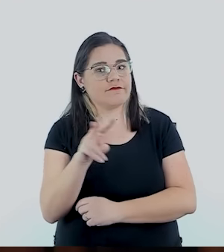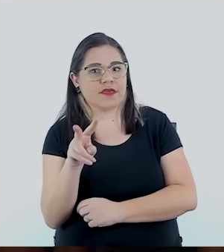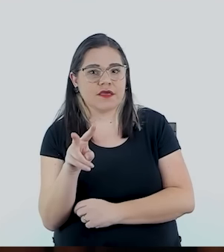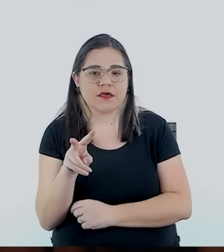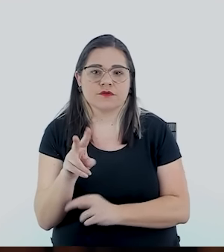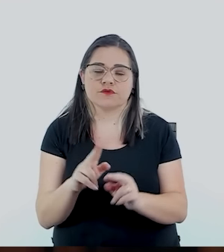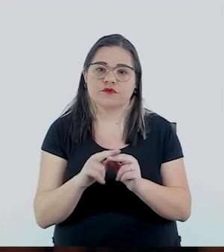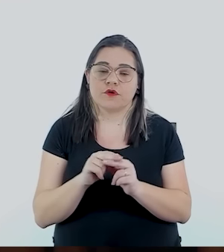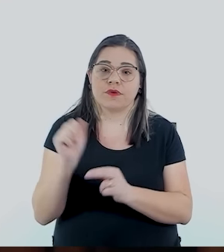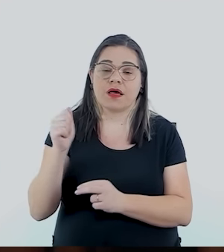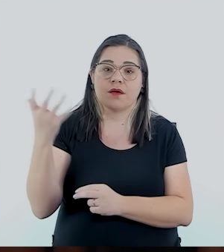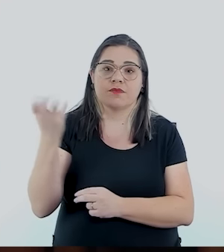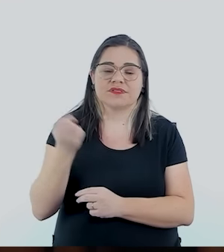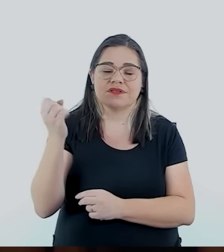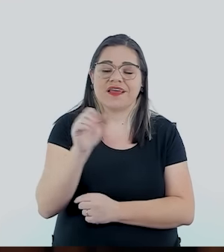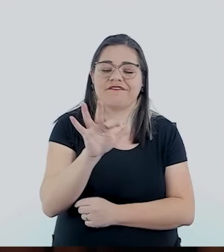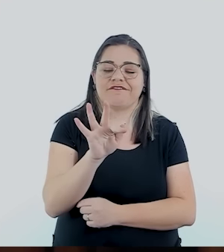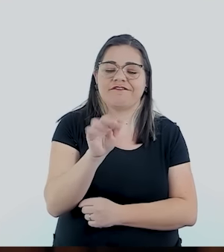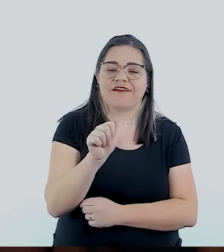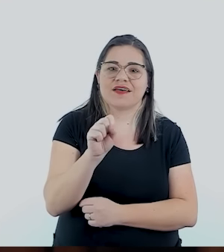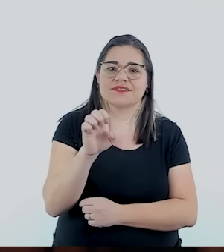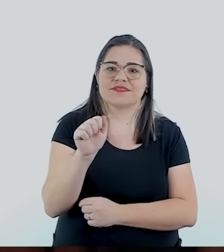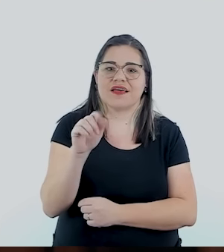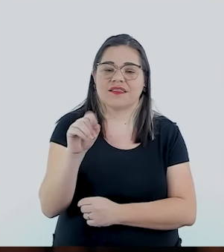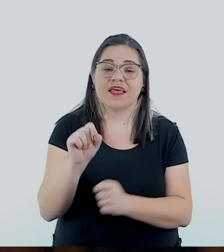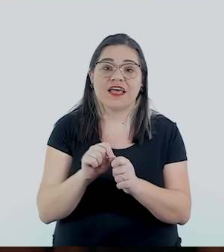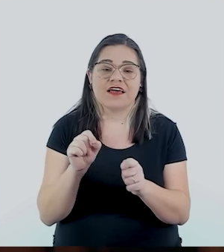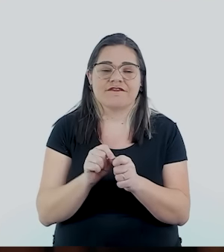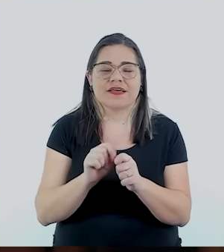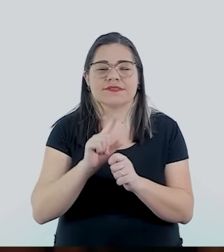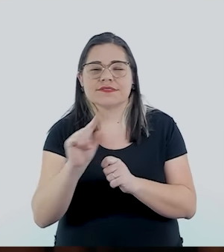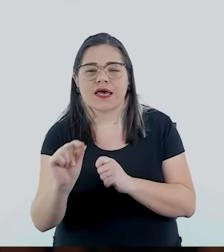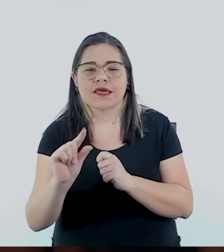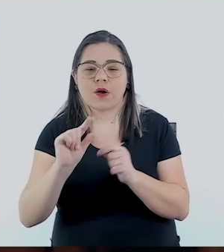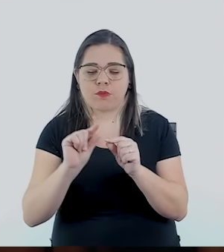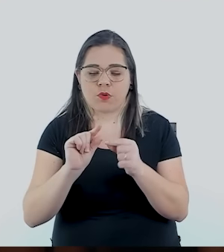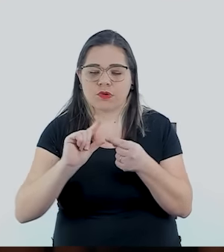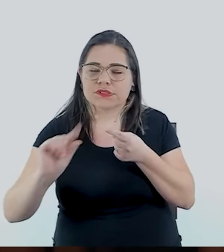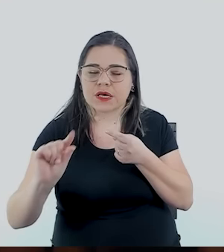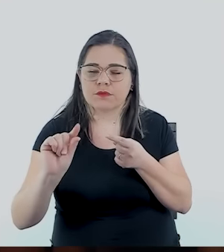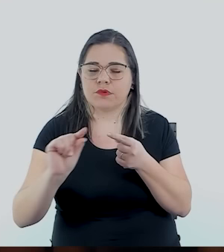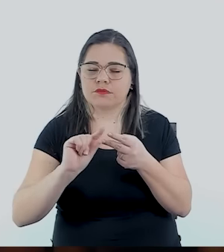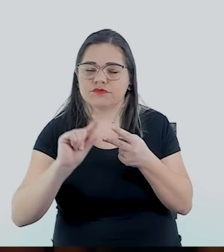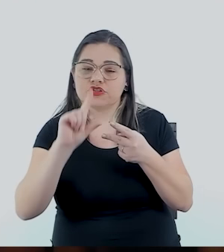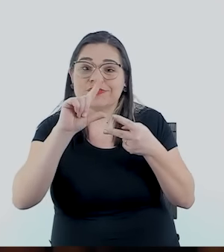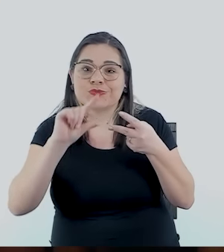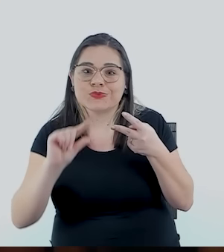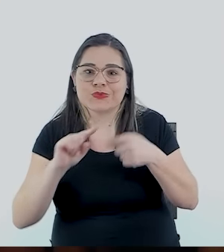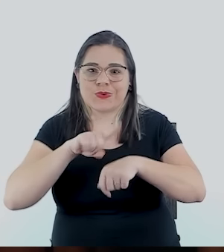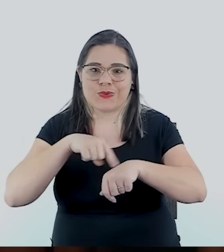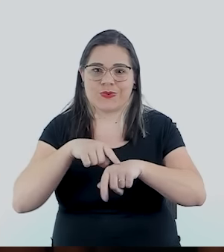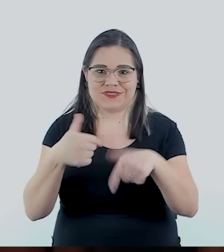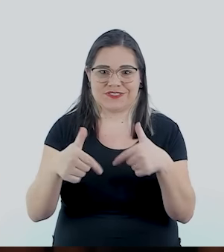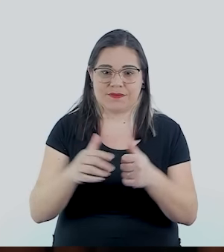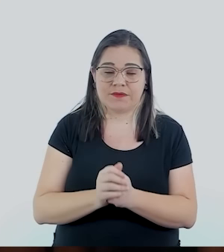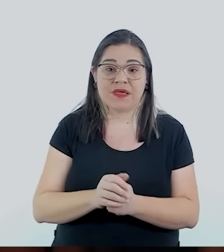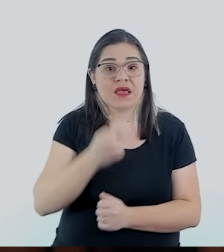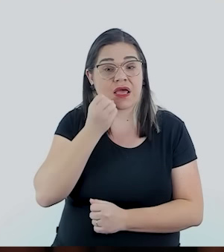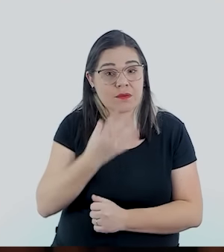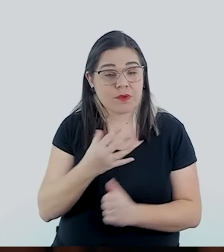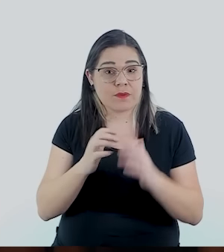pra aposentadoria faseada a pessoa vai saindo aos poucos não é de uma hora para outra Além disso é muito bom pro profissional pra